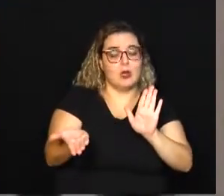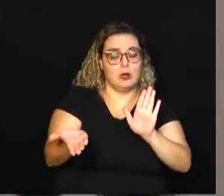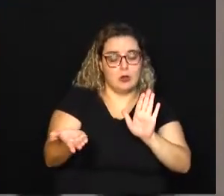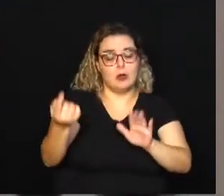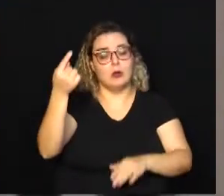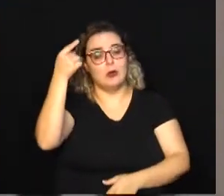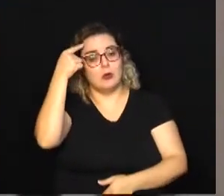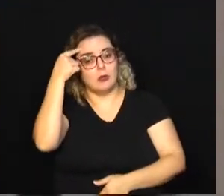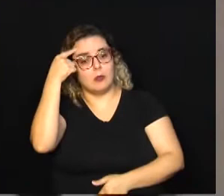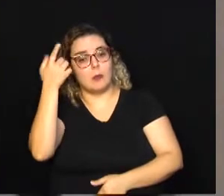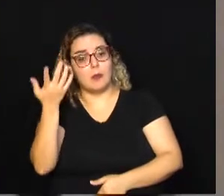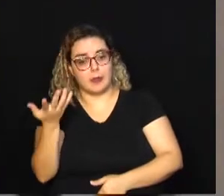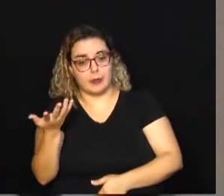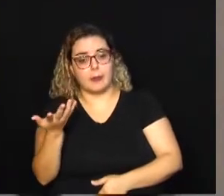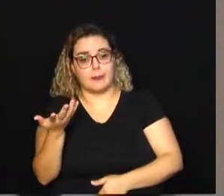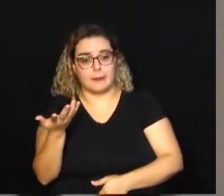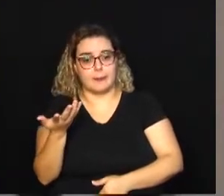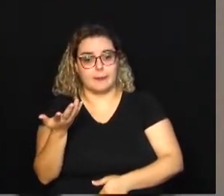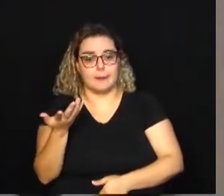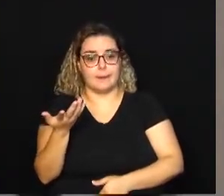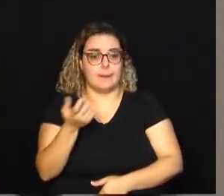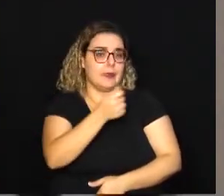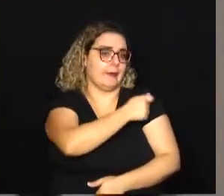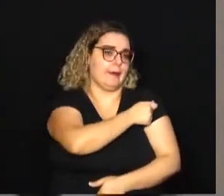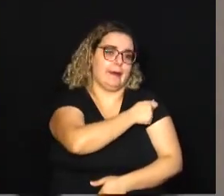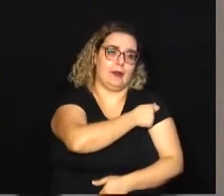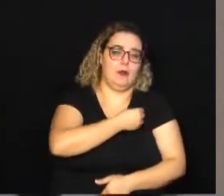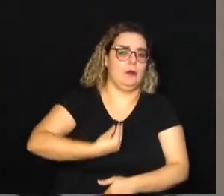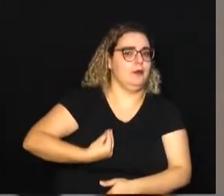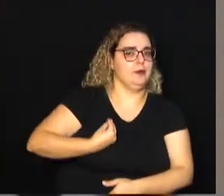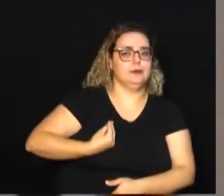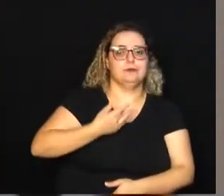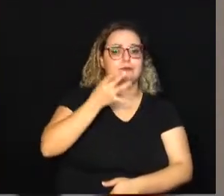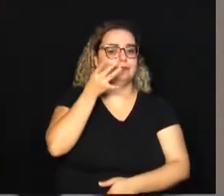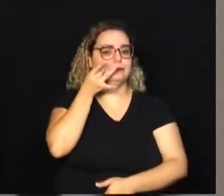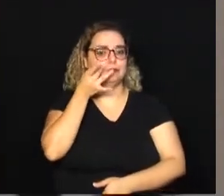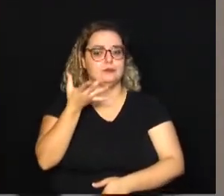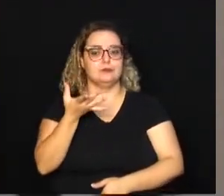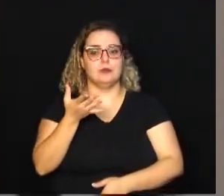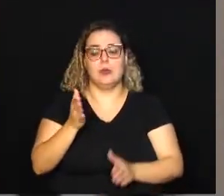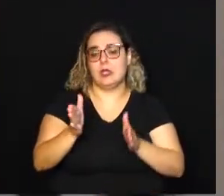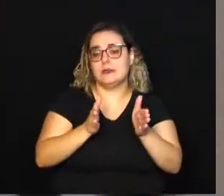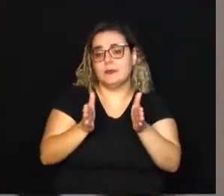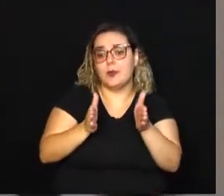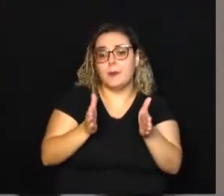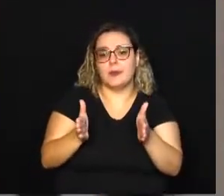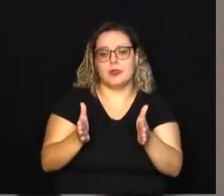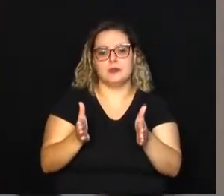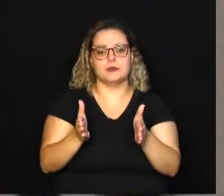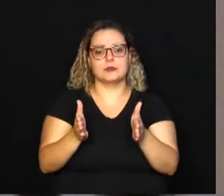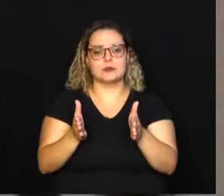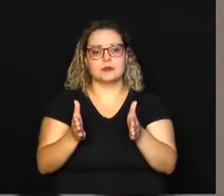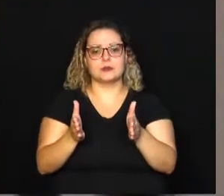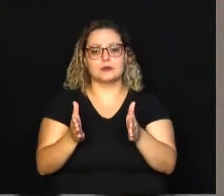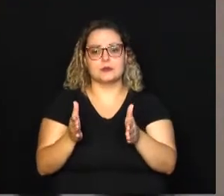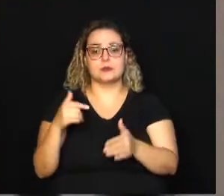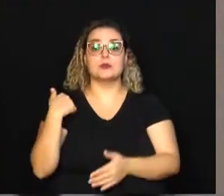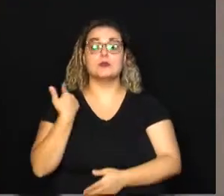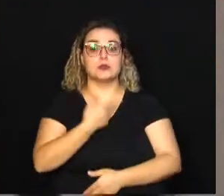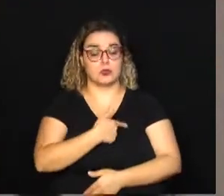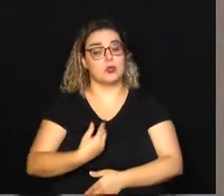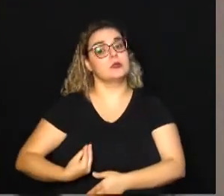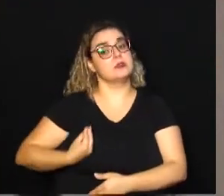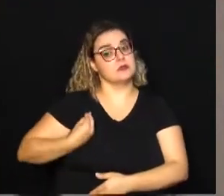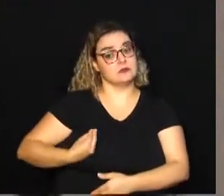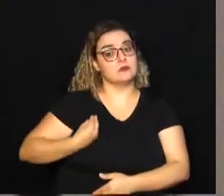pensar em aulas presenciais, né, enquanto nós estivermos